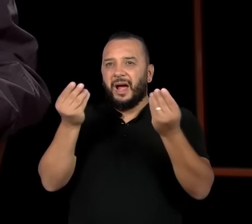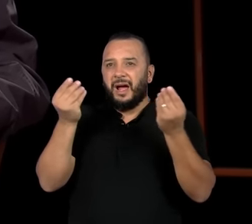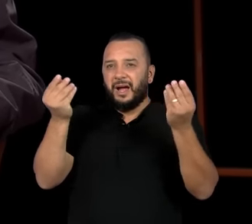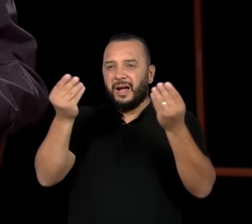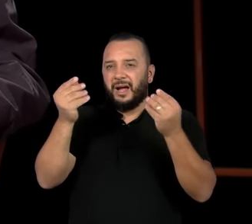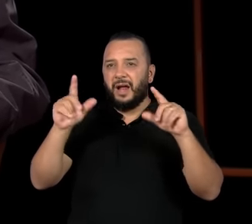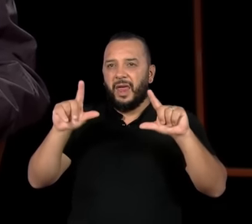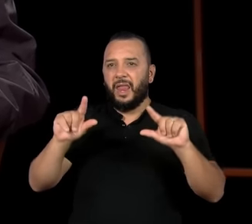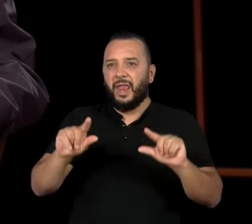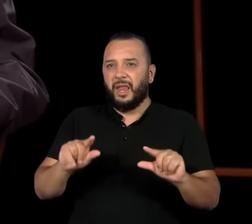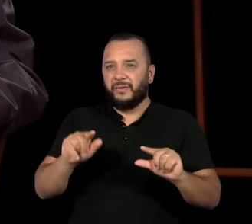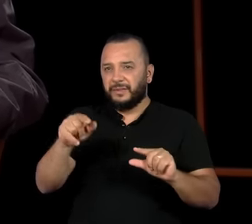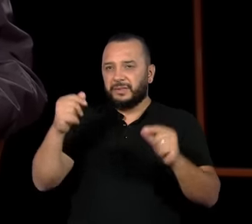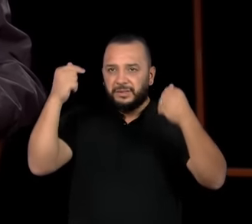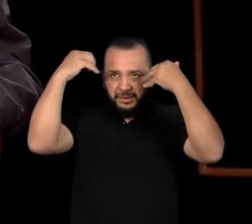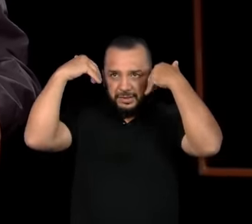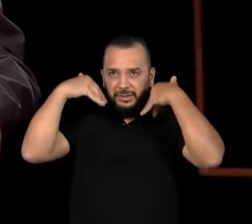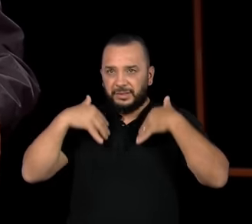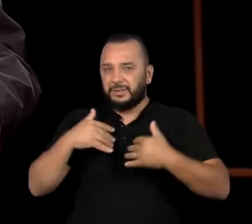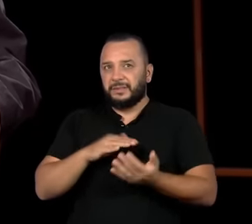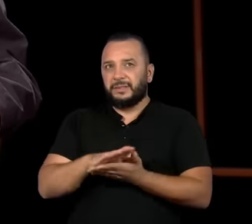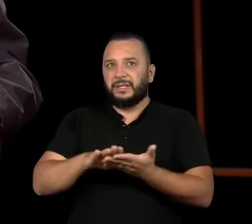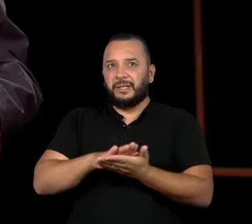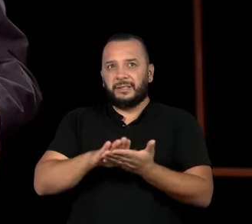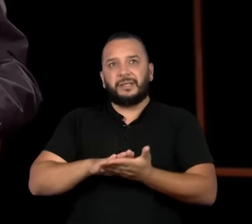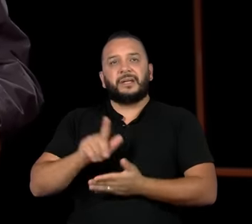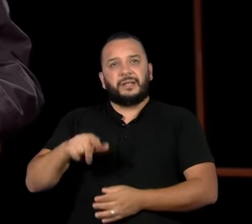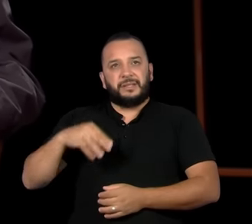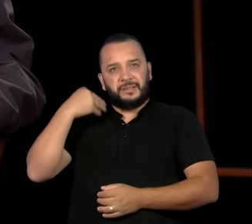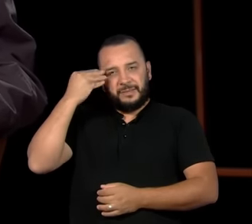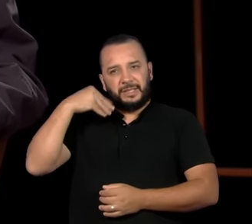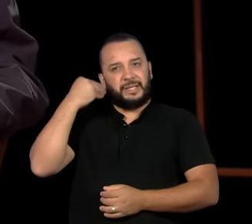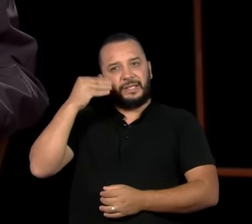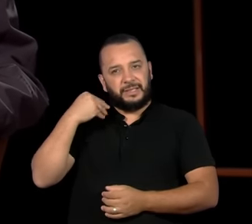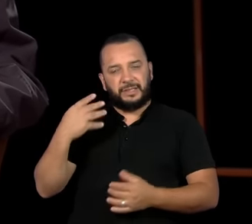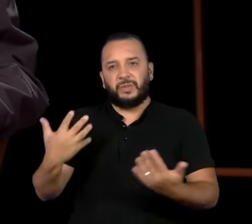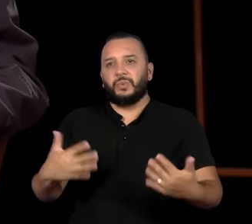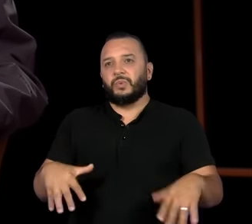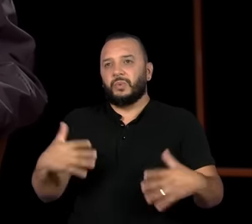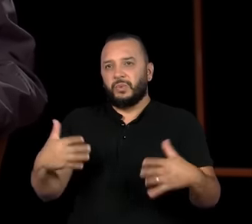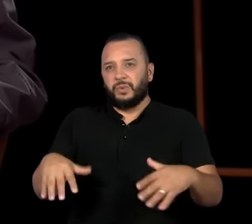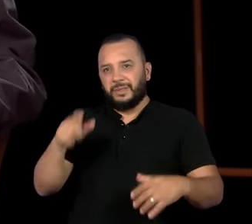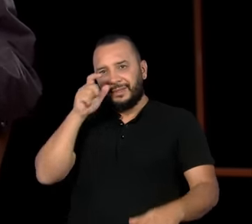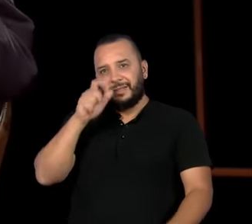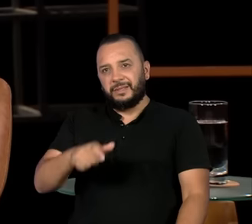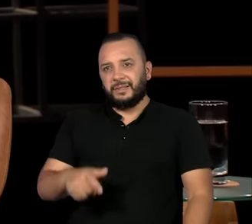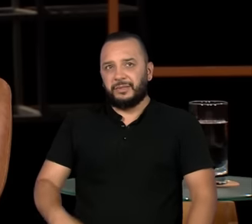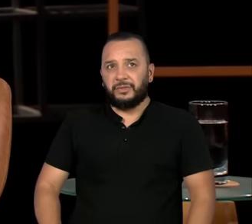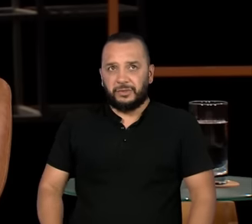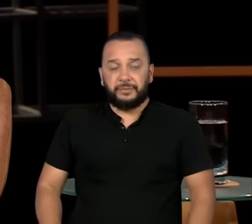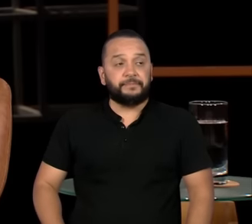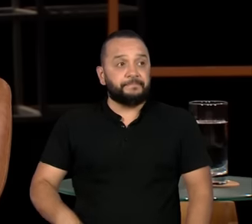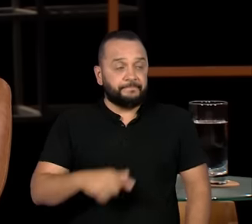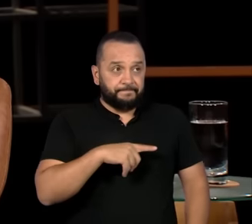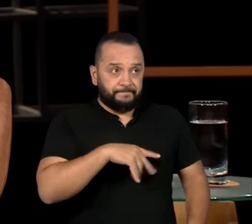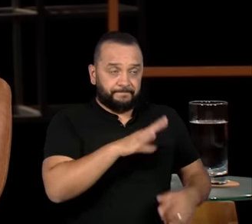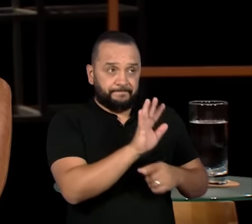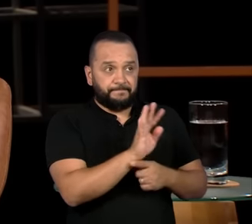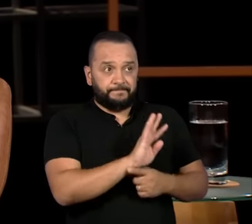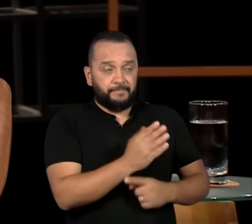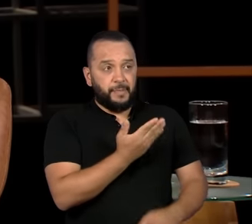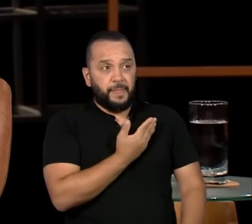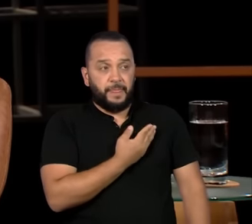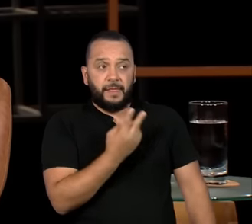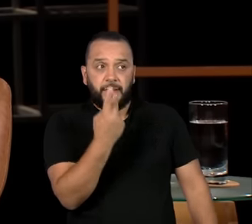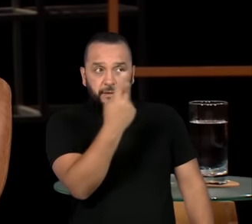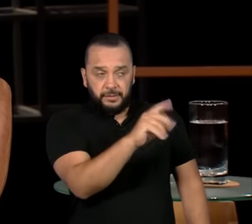Então, você não transpira. É, foi uma experiência também interessantíssima. A gente tem um depoimento aqui de um companheiro